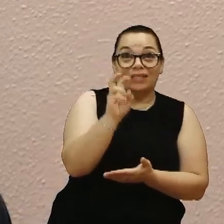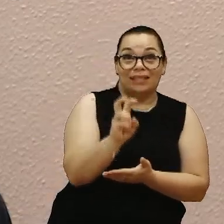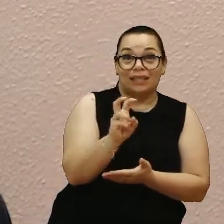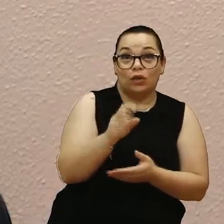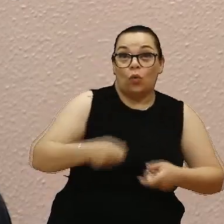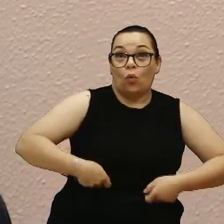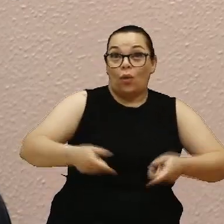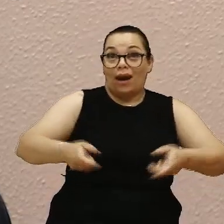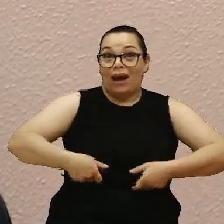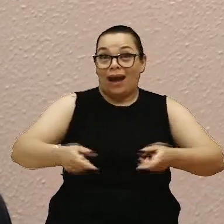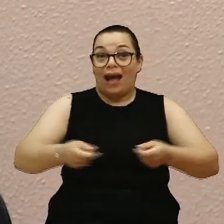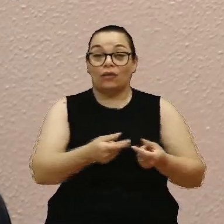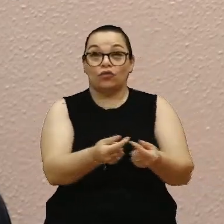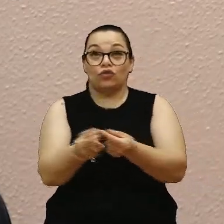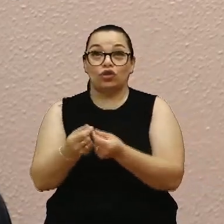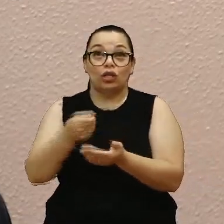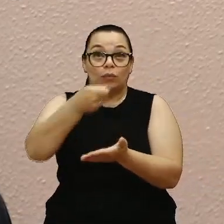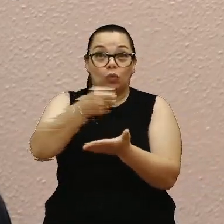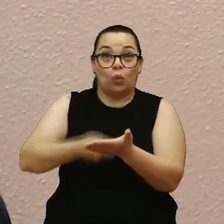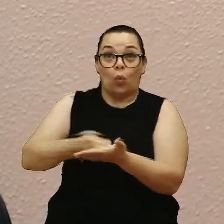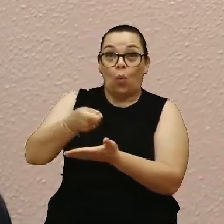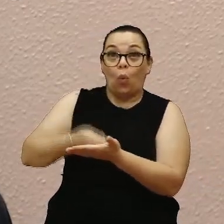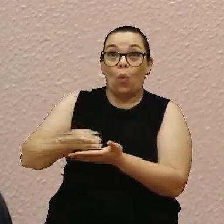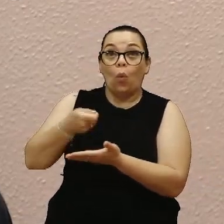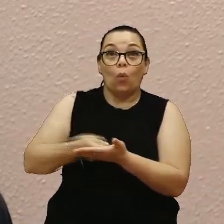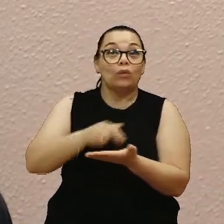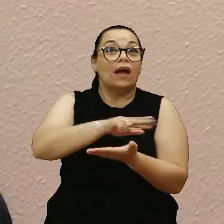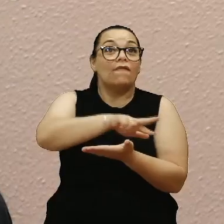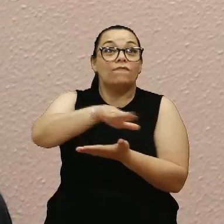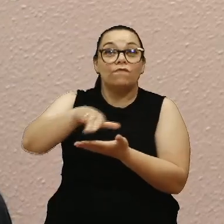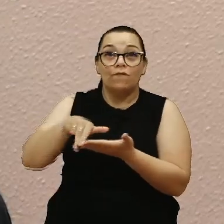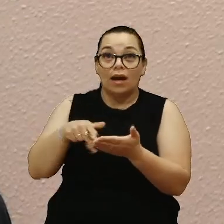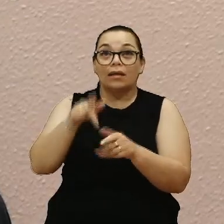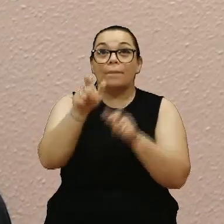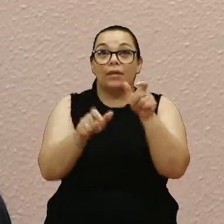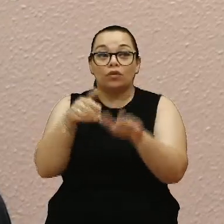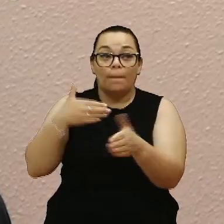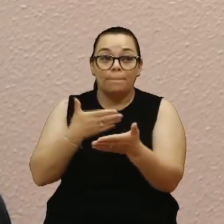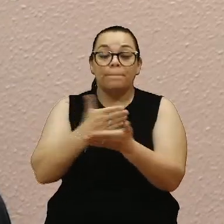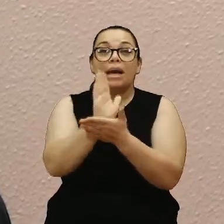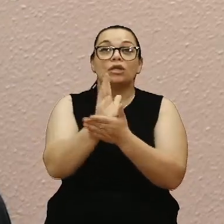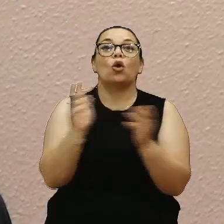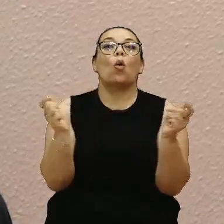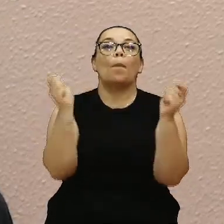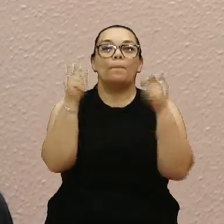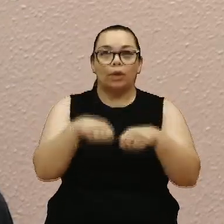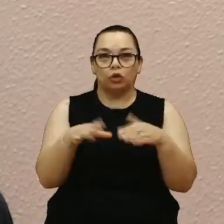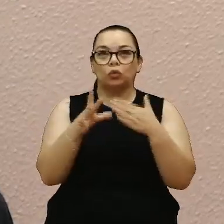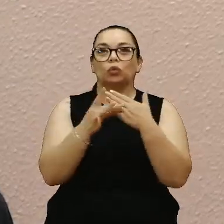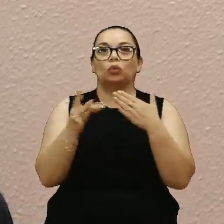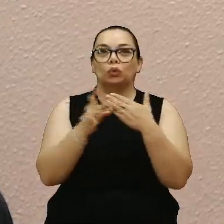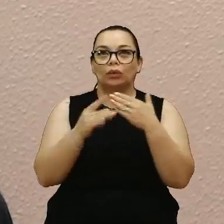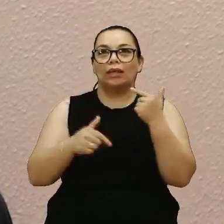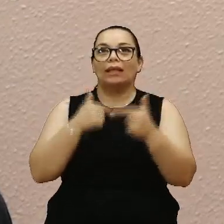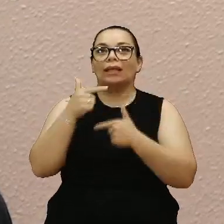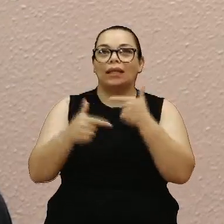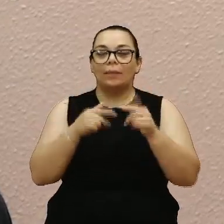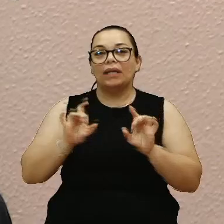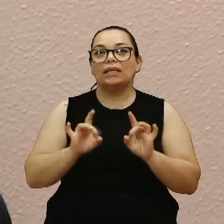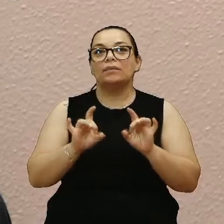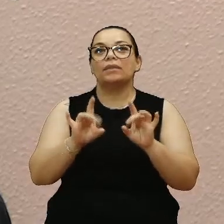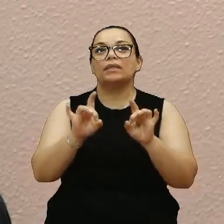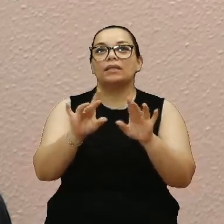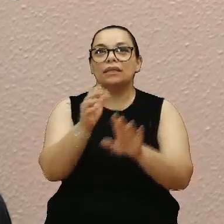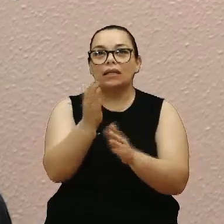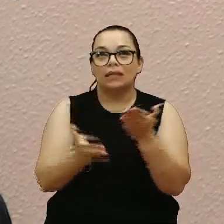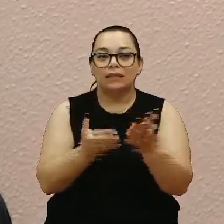dinheiro público, inclusive, para a realização desses concursos. Várias pessoas passaram com competências e habilidades para trabalhar especificamente na assistência